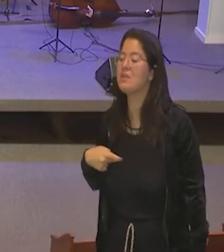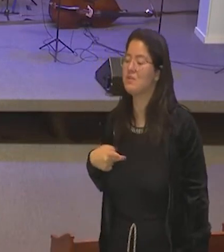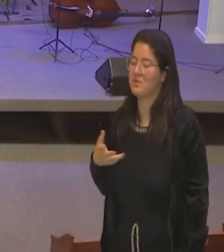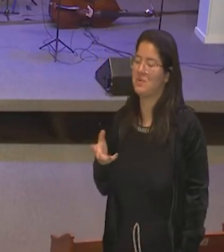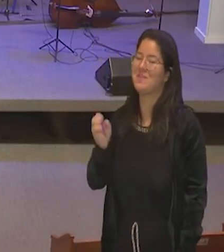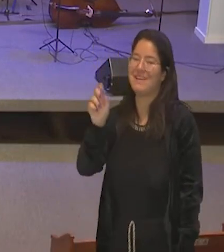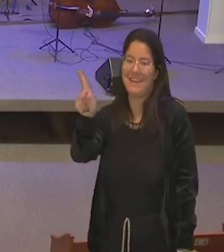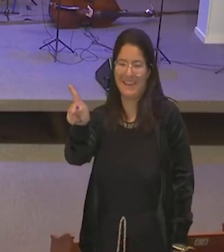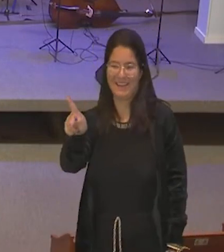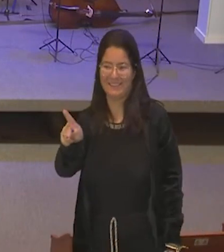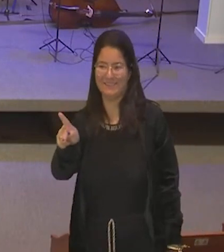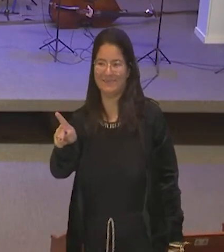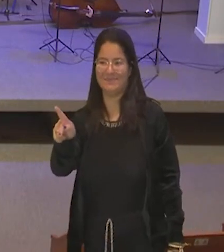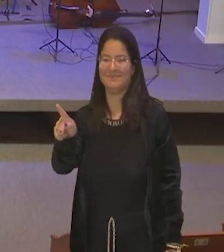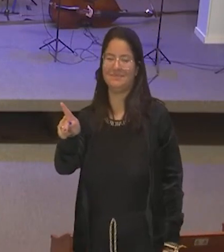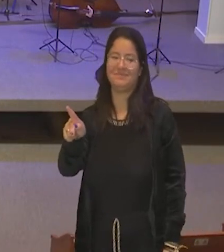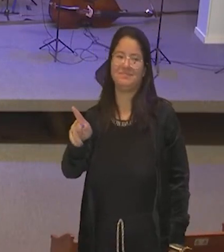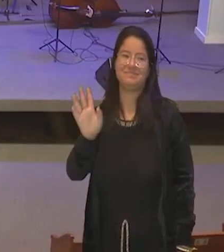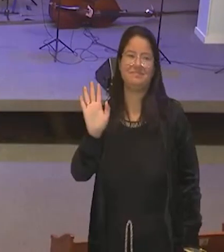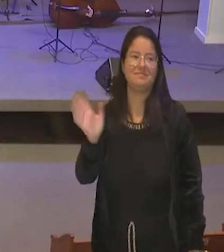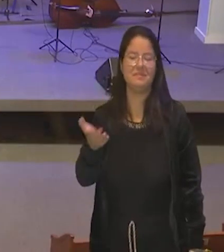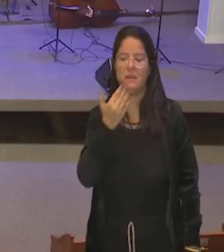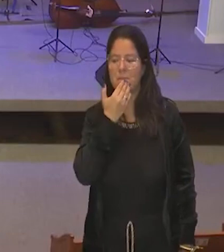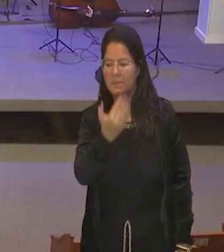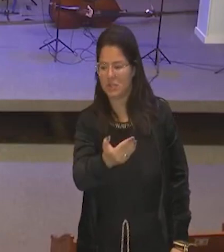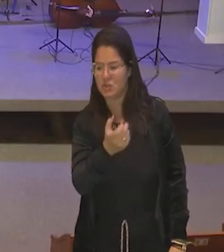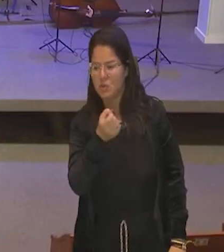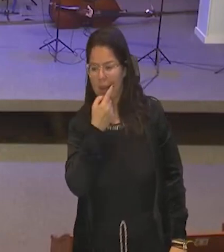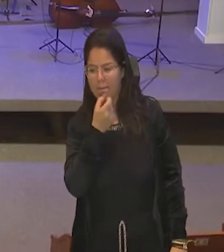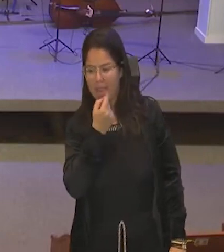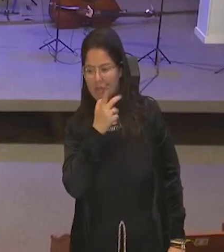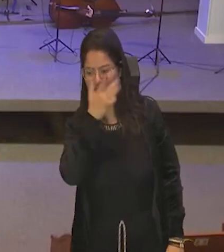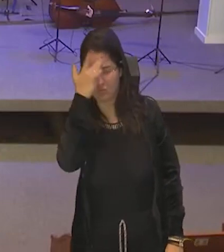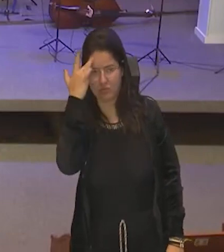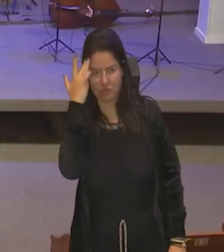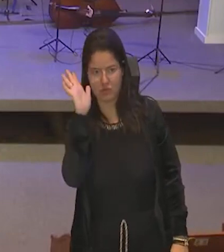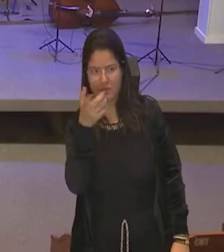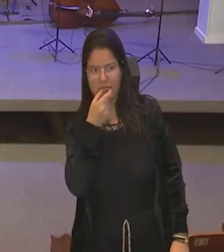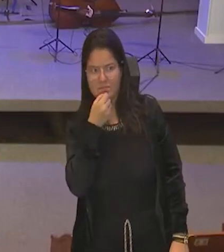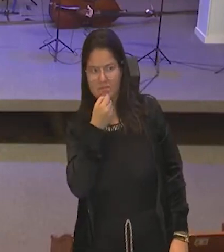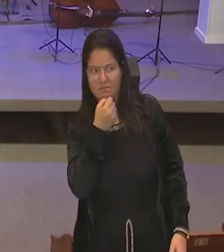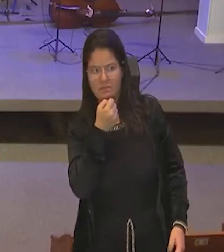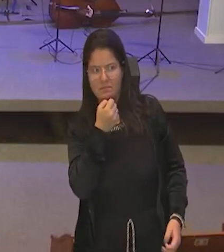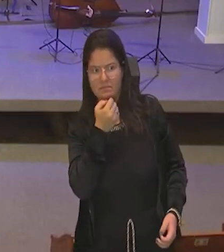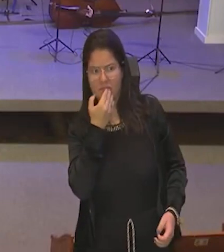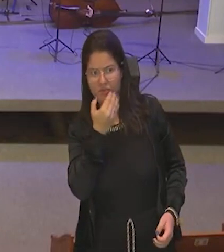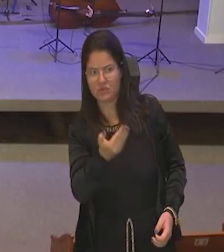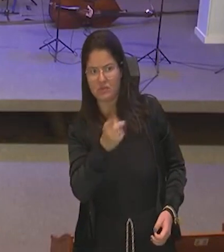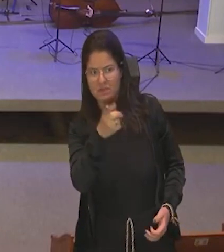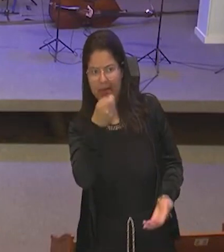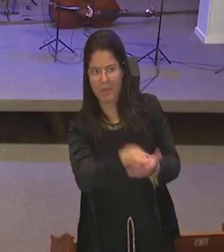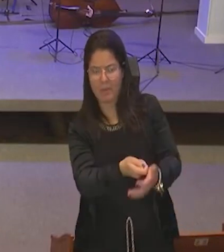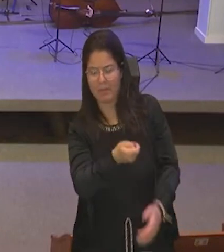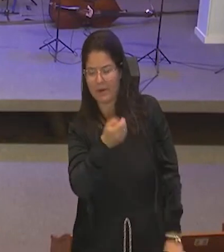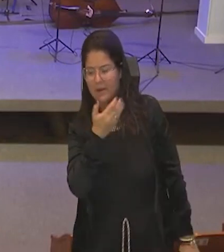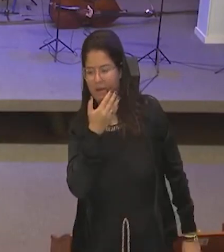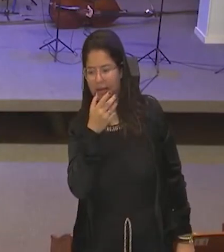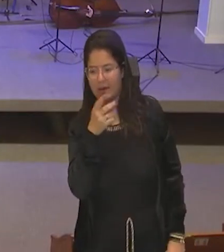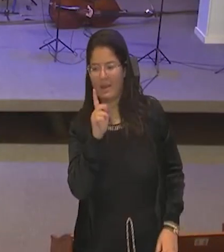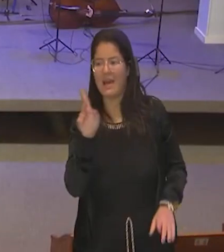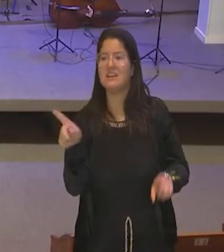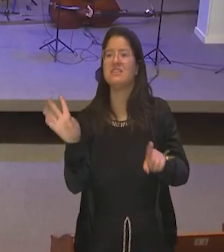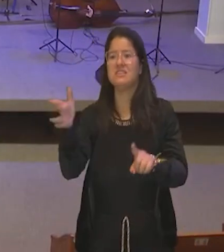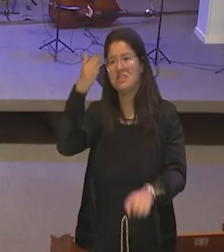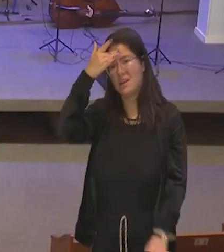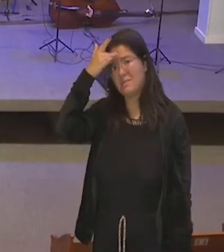Tá certo? Já te pediram remédio? Receita para óculos? Até bicicleta